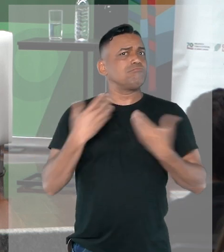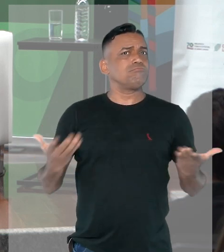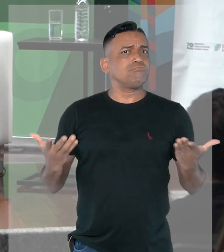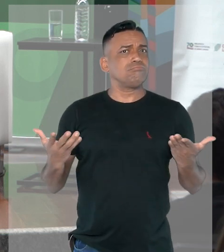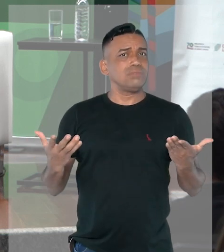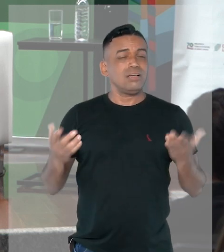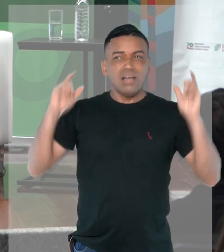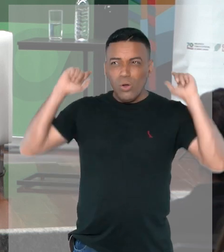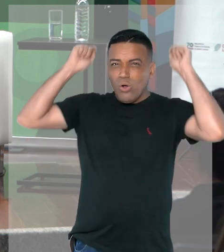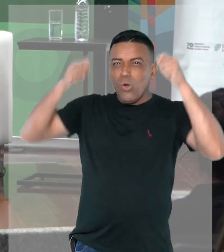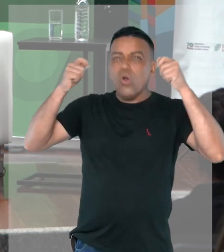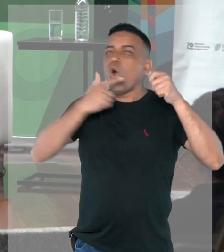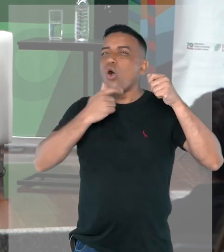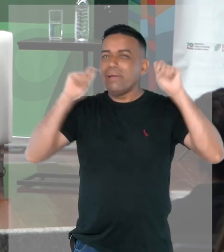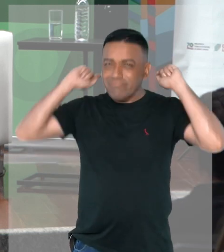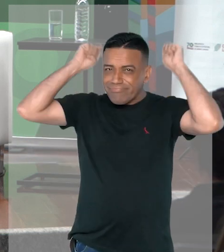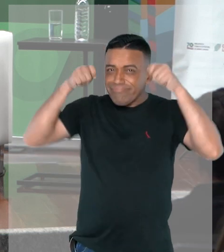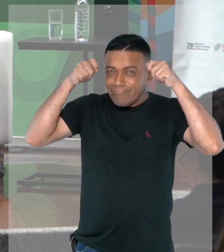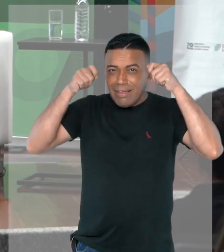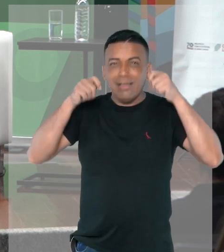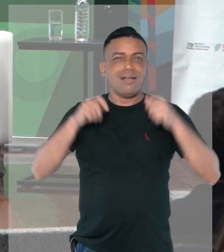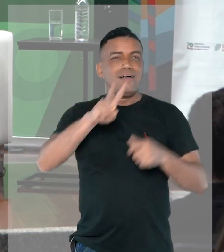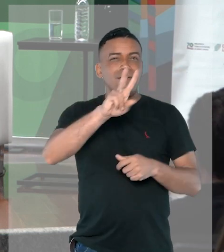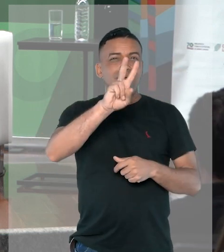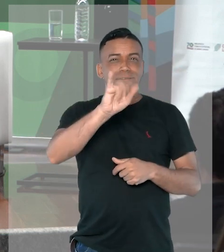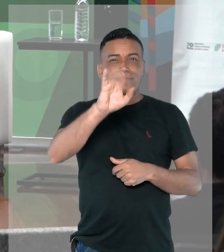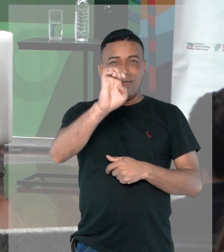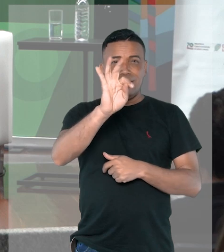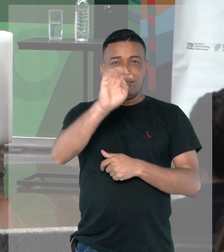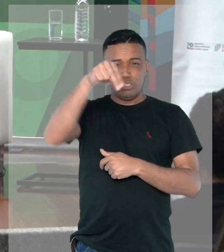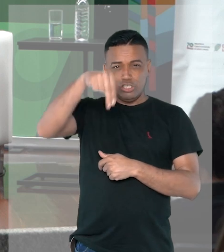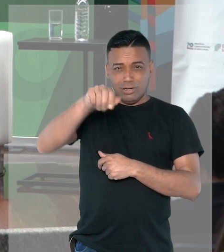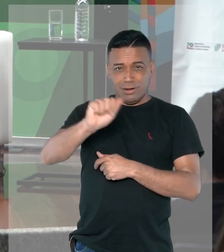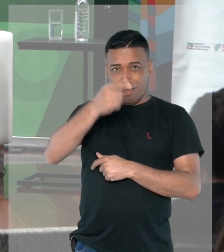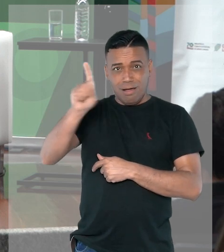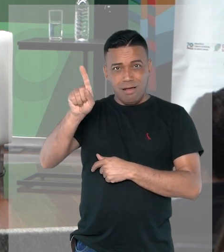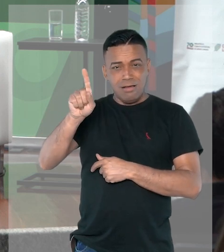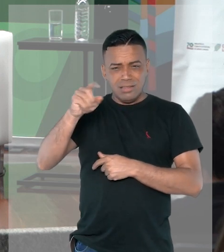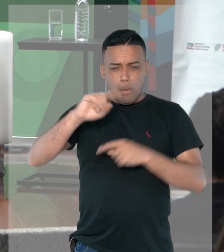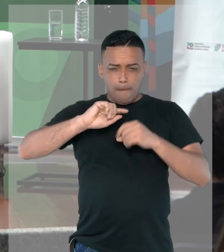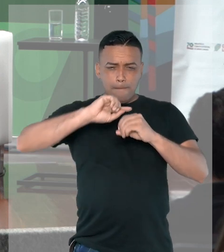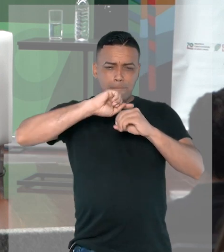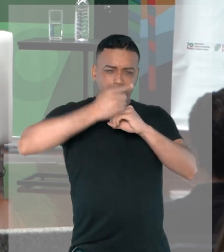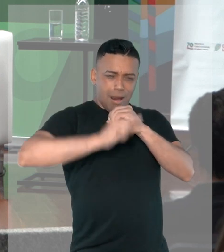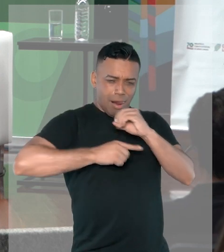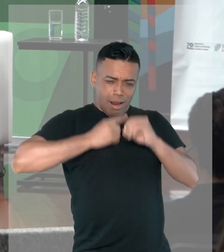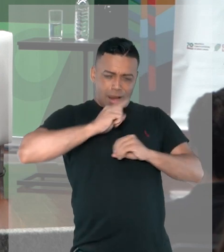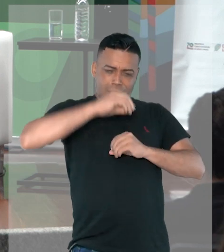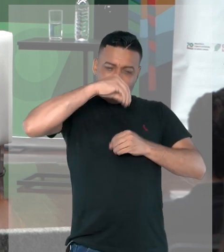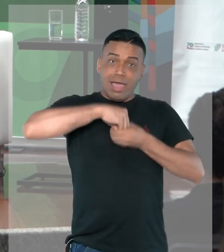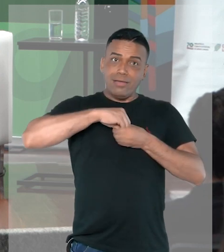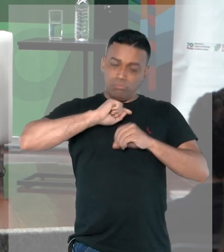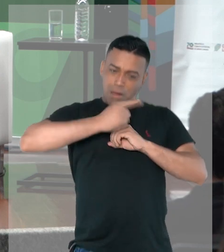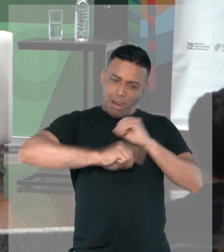tem esse monge vietnamita que ele diz que tudo que está dentro de nós, como se fossem mini partículas. Mini partículas. E que de vez em